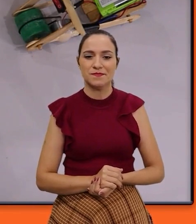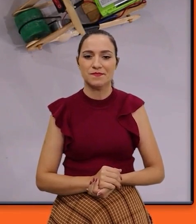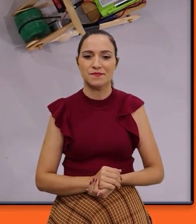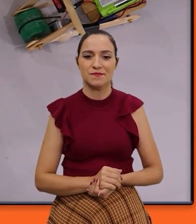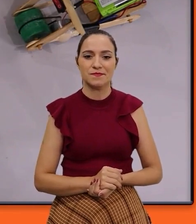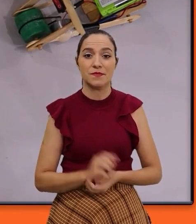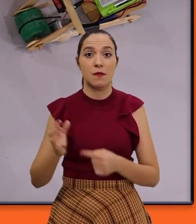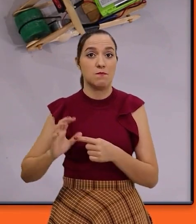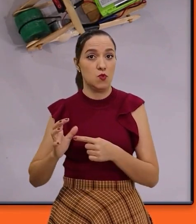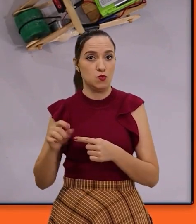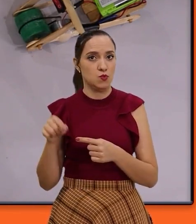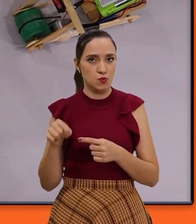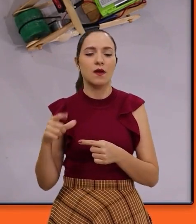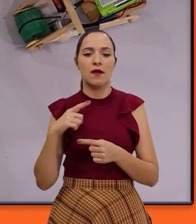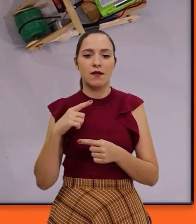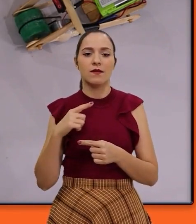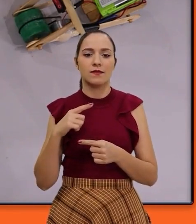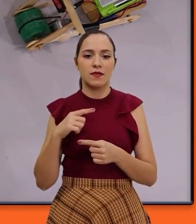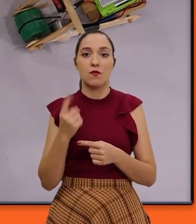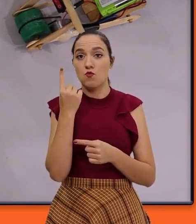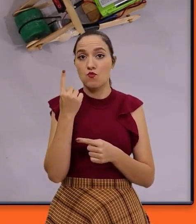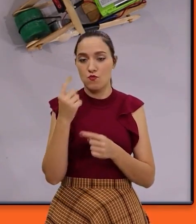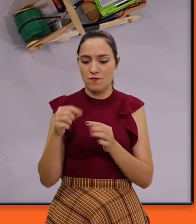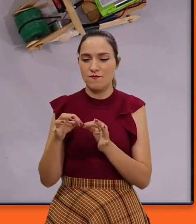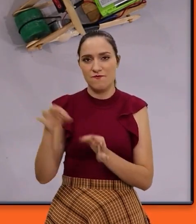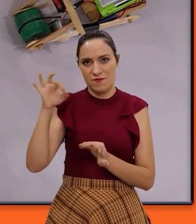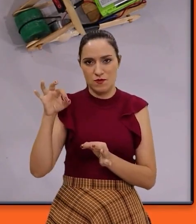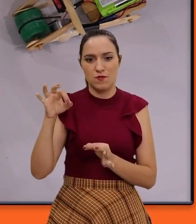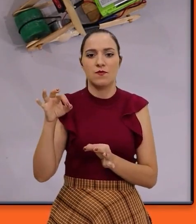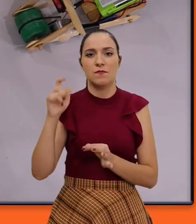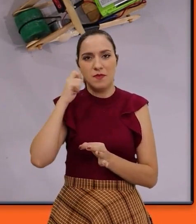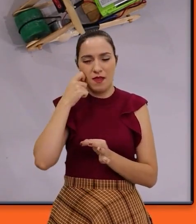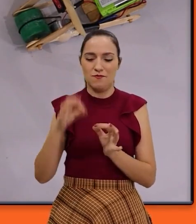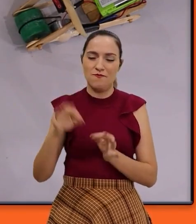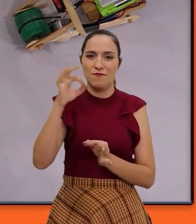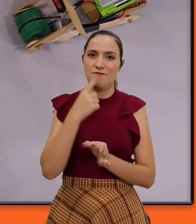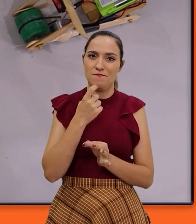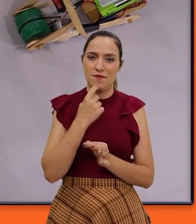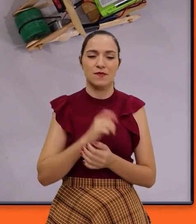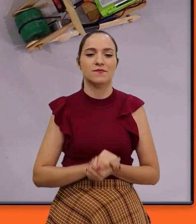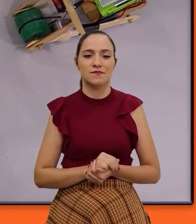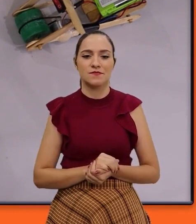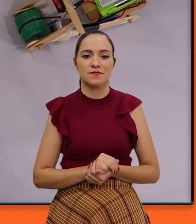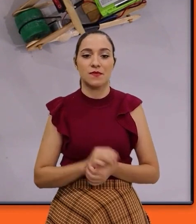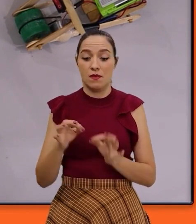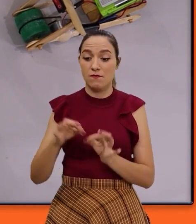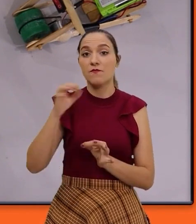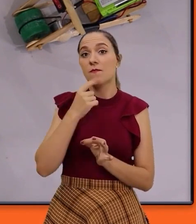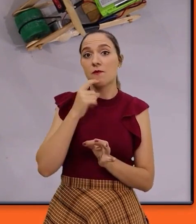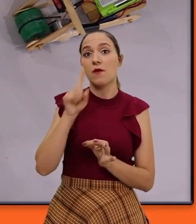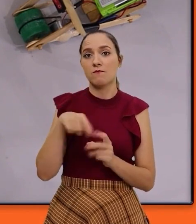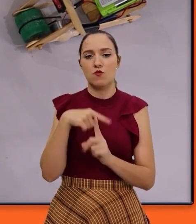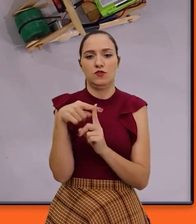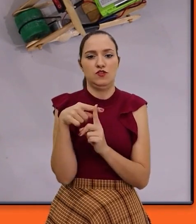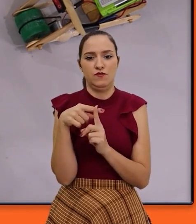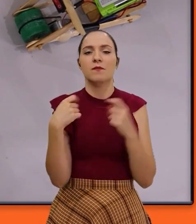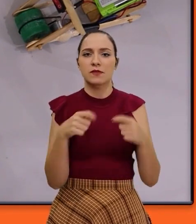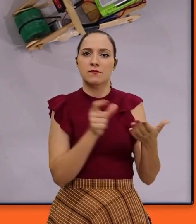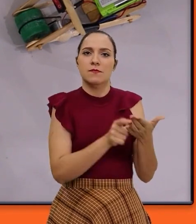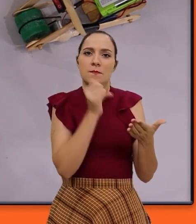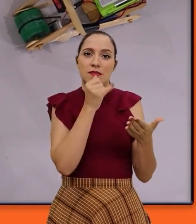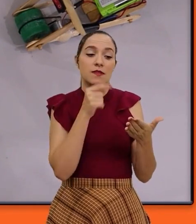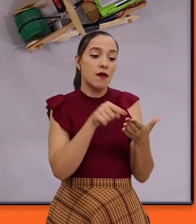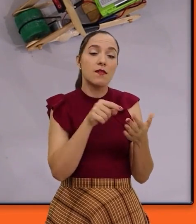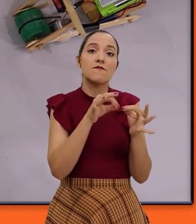o motor, ele tem aqui um fio preto e um fio vermelho. O fio vermelho é o positivo, eu vou ligar no mesmo fio